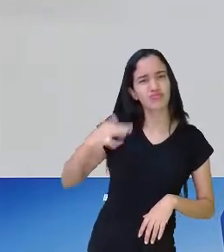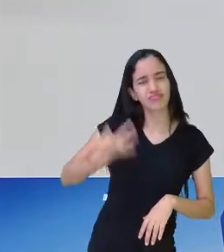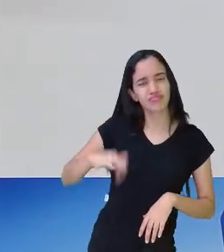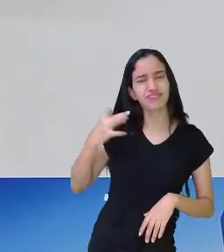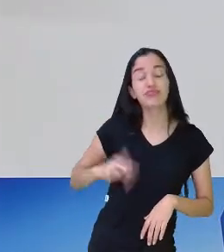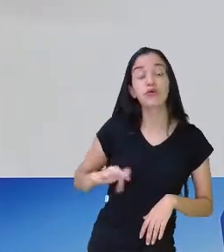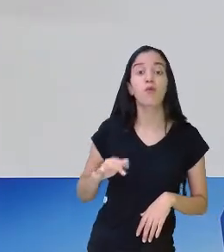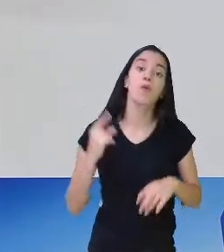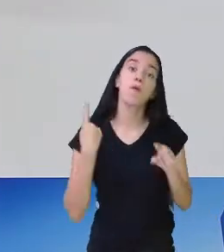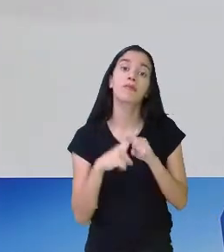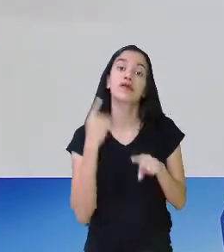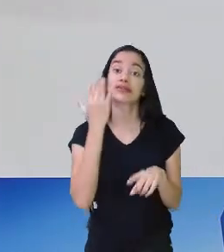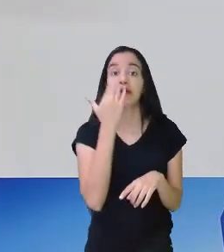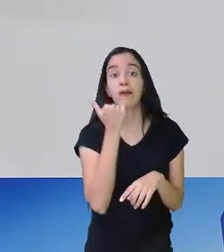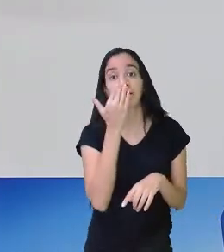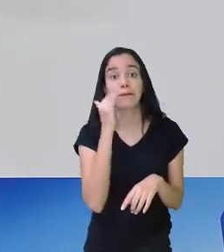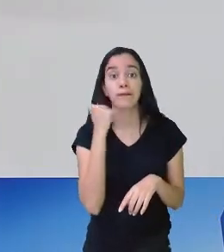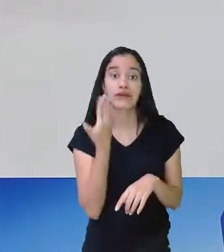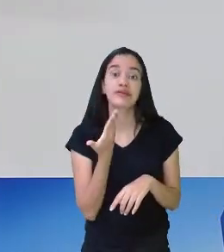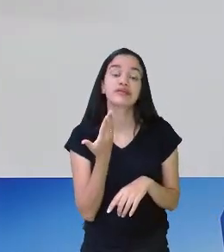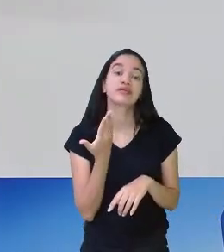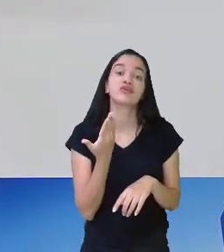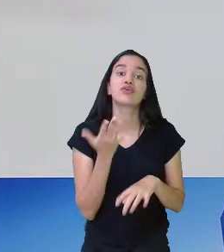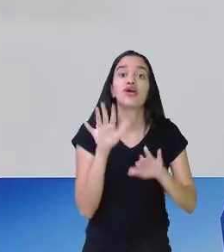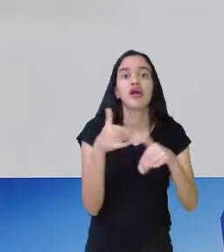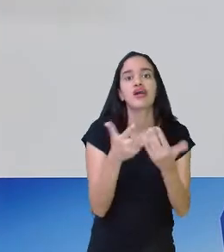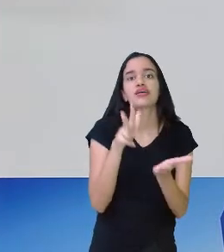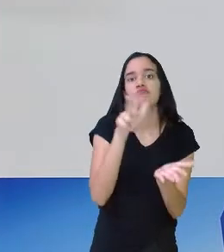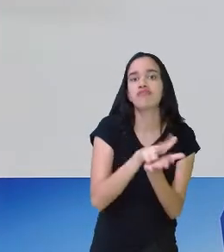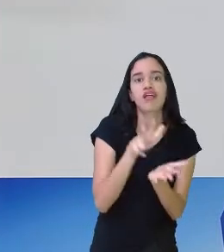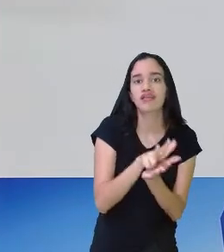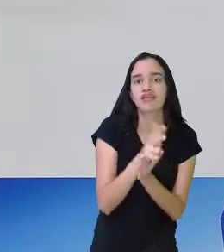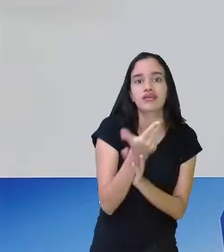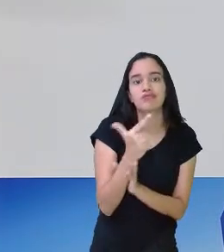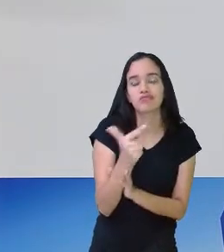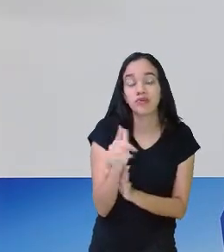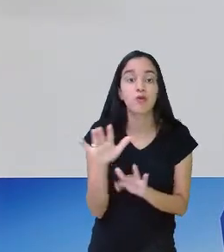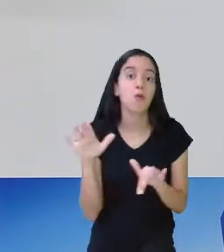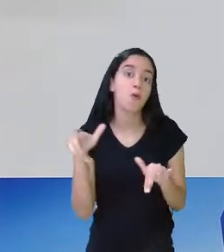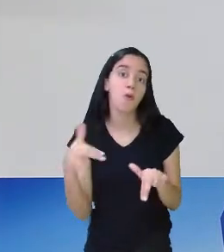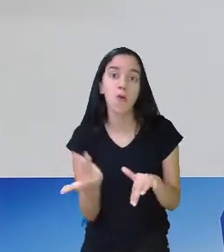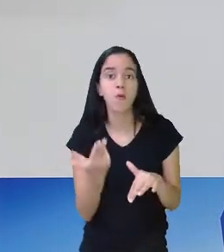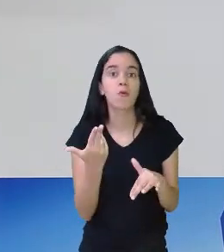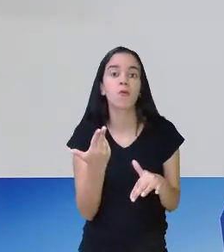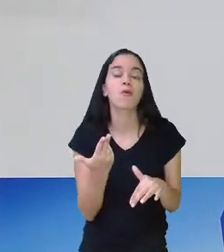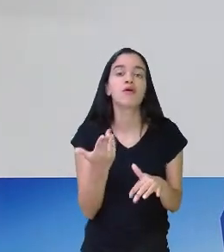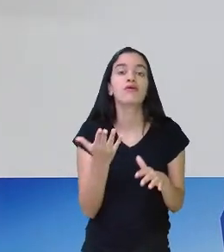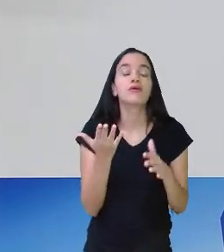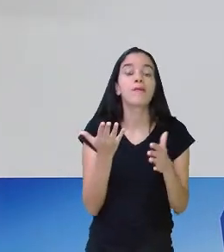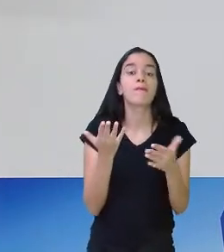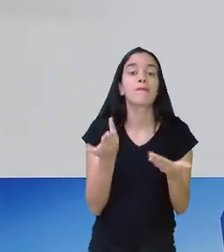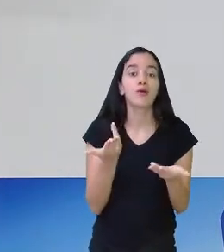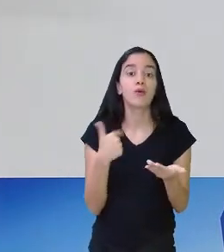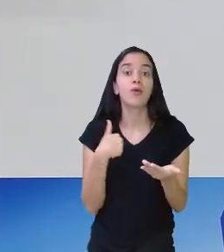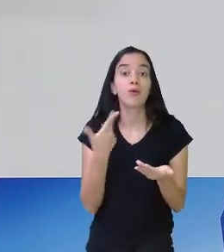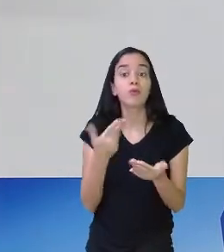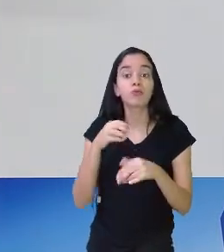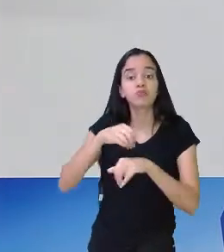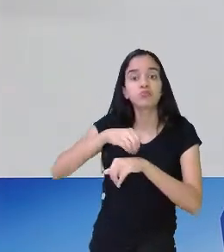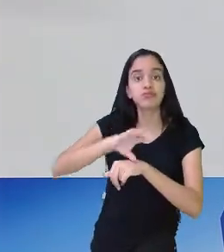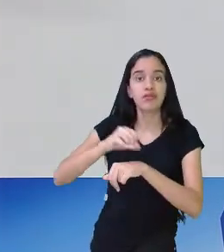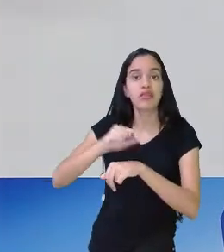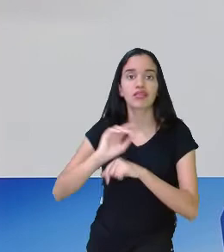barriga, porque está comendo alimentos que passaram do tempo que a gente poderia se alimentar, ou até mesmo alimentos vencidos. E é outra dica,